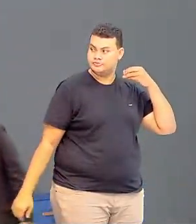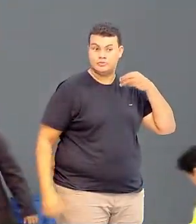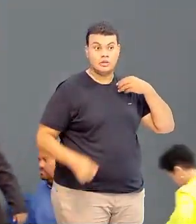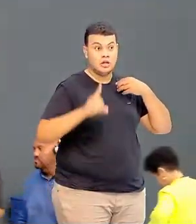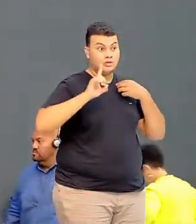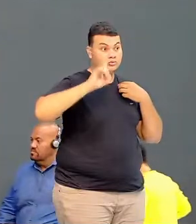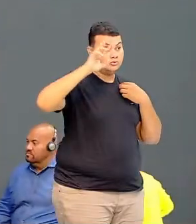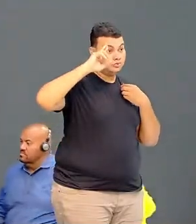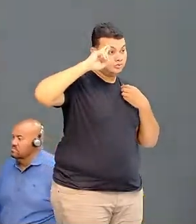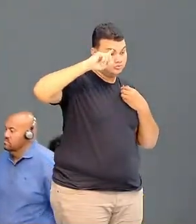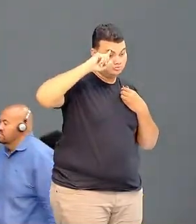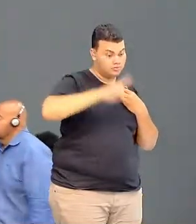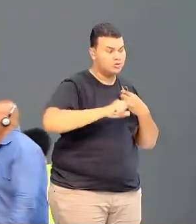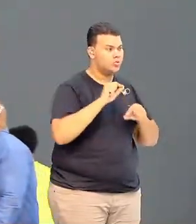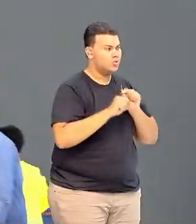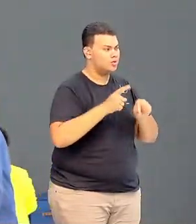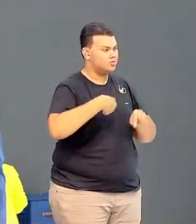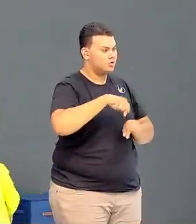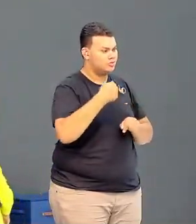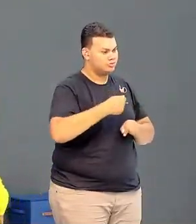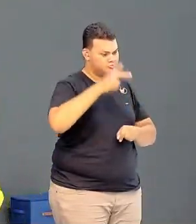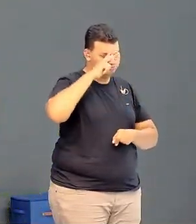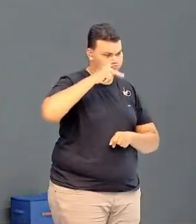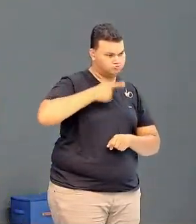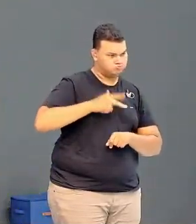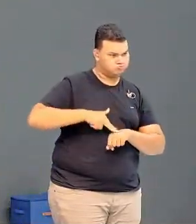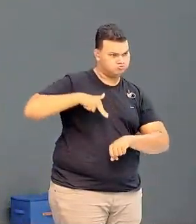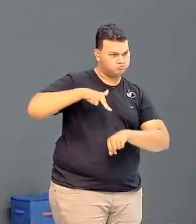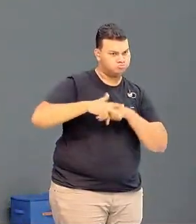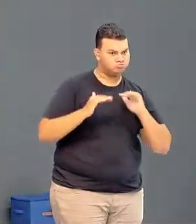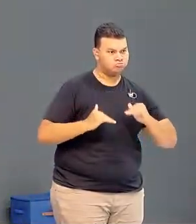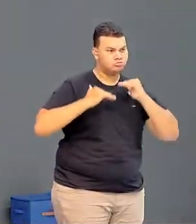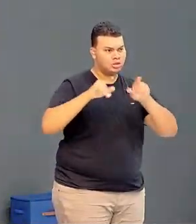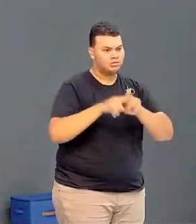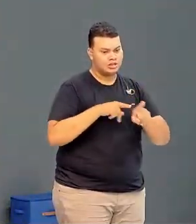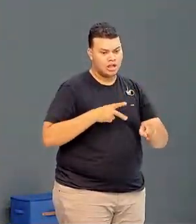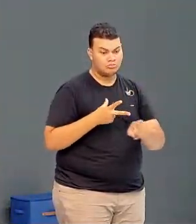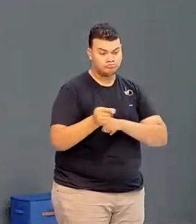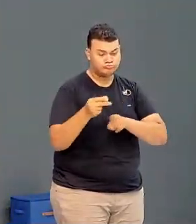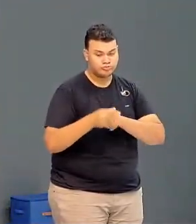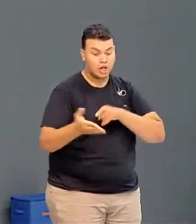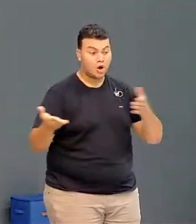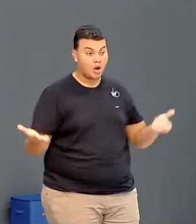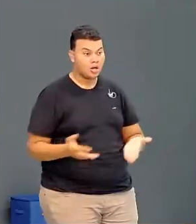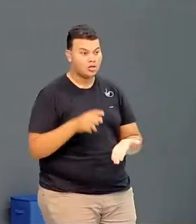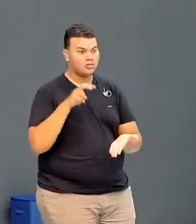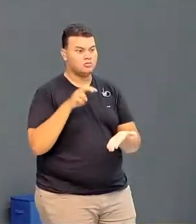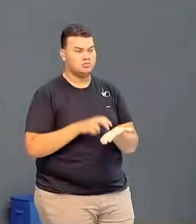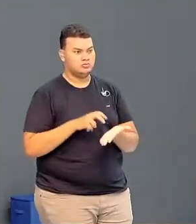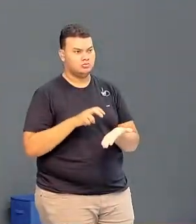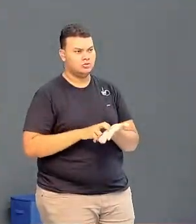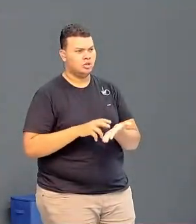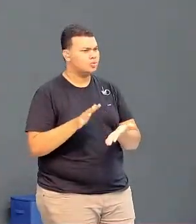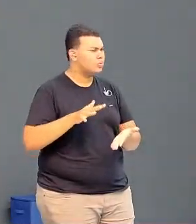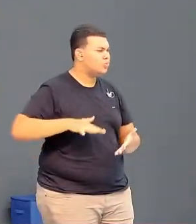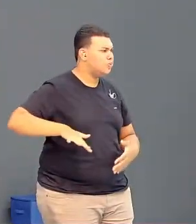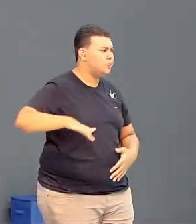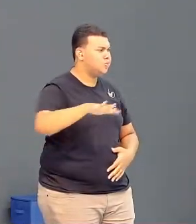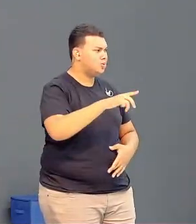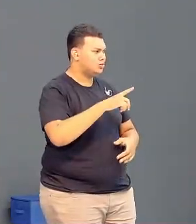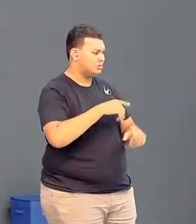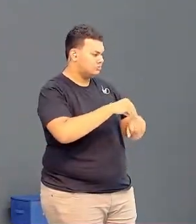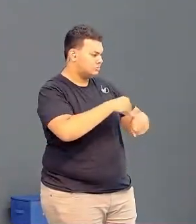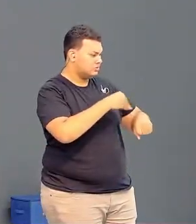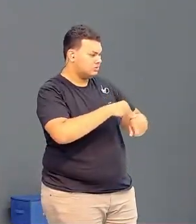A ordem do Senhor é: se estabeleça num lugar de autoridade para destruir nessa manhã todo argumento,